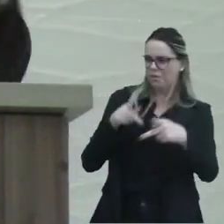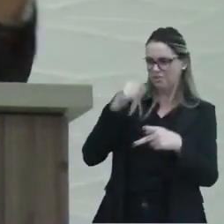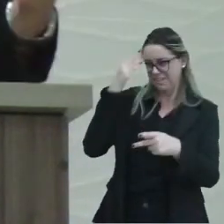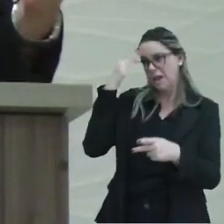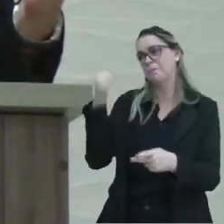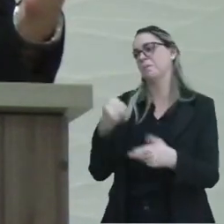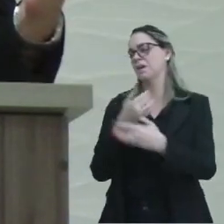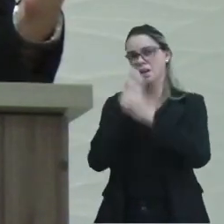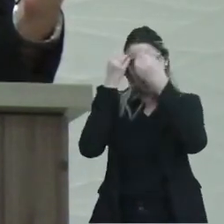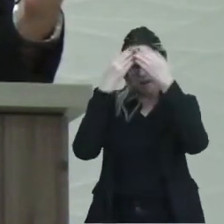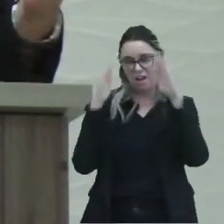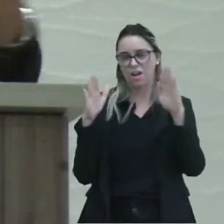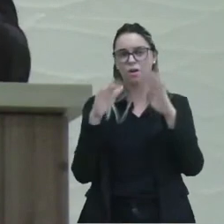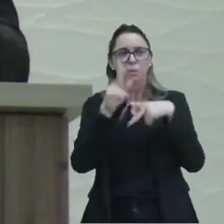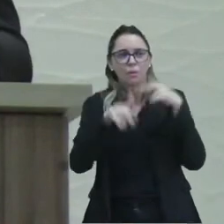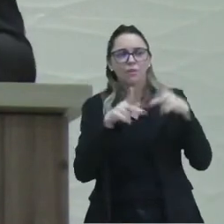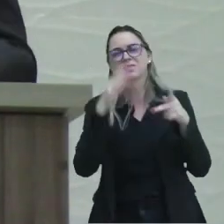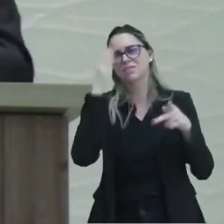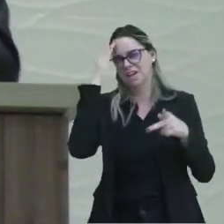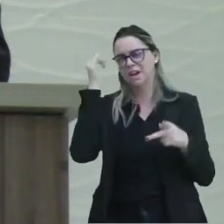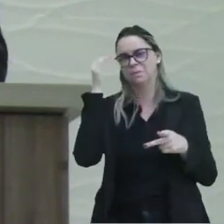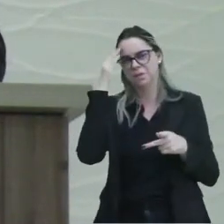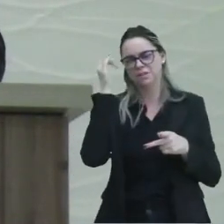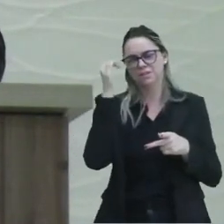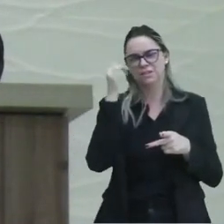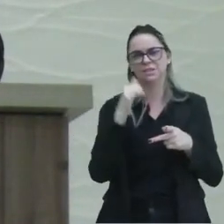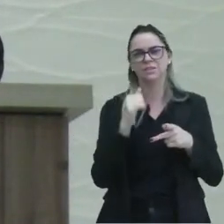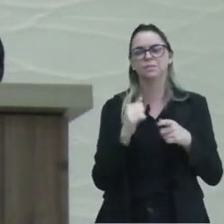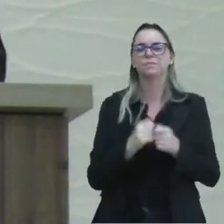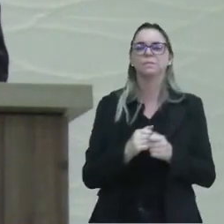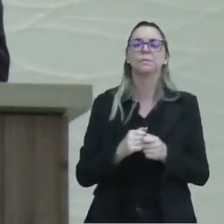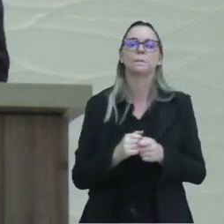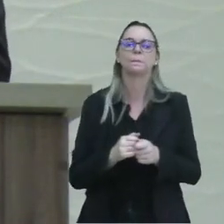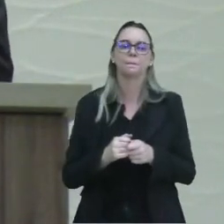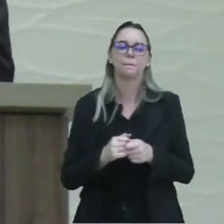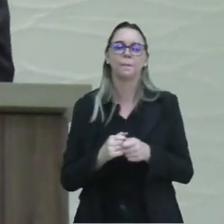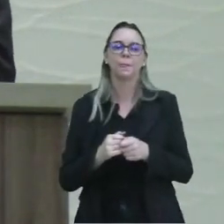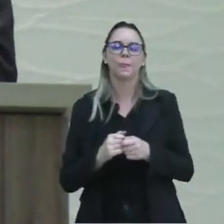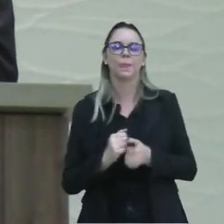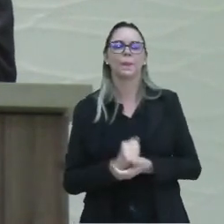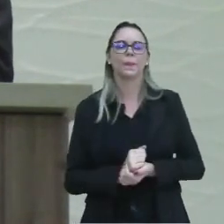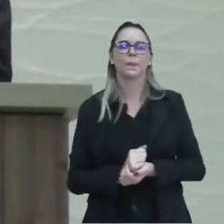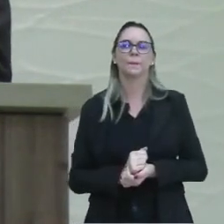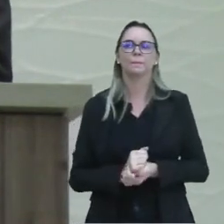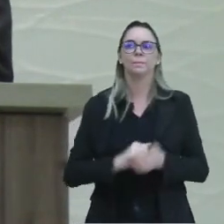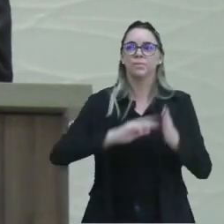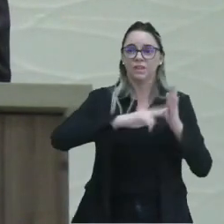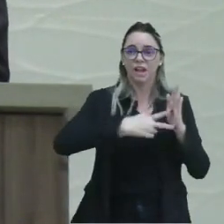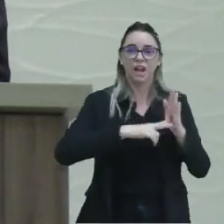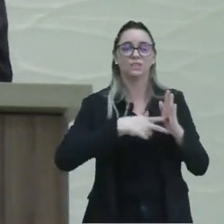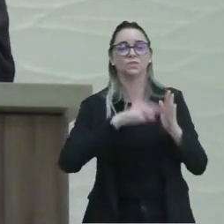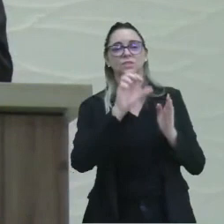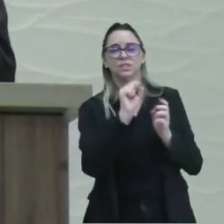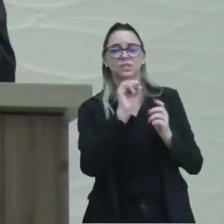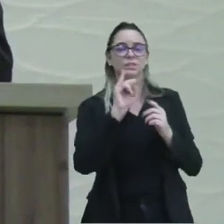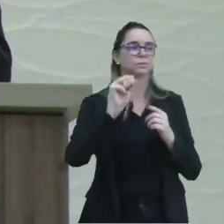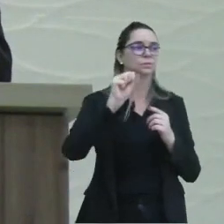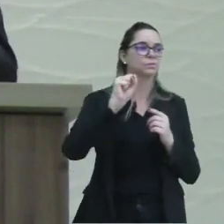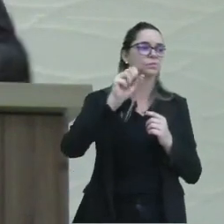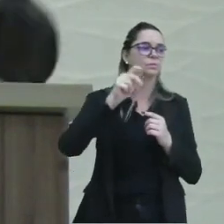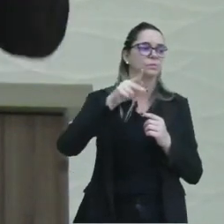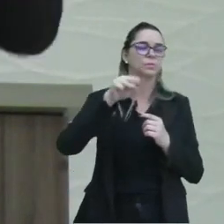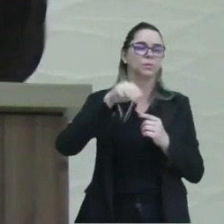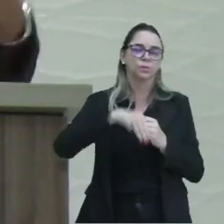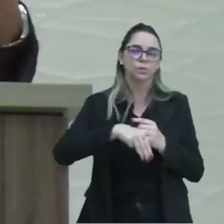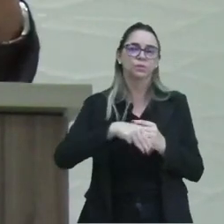de tudo. Não existe ninguém, a Assembleia do Sindicato é feita sempre. A presidente do sindicato convoca a